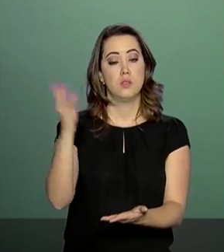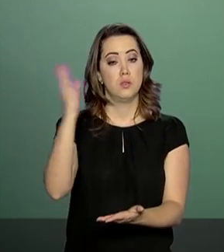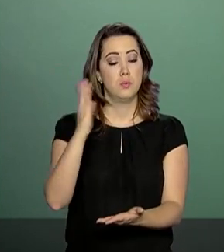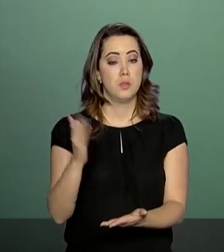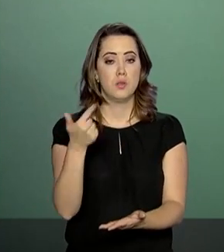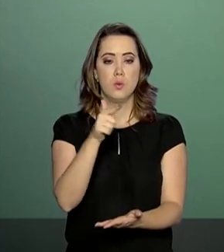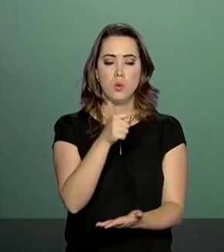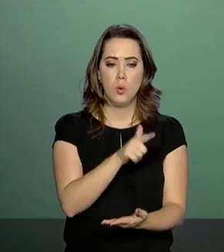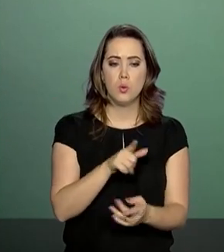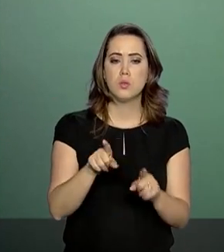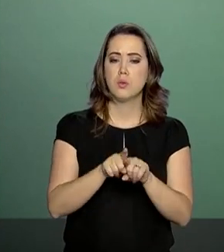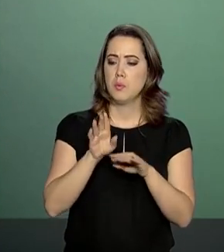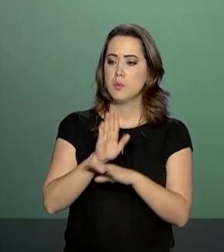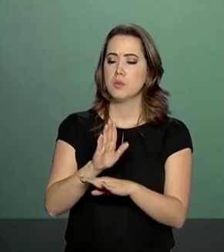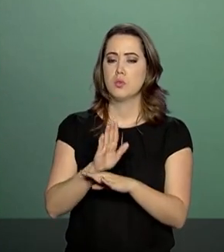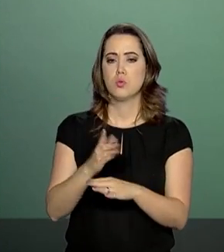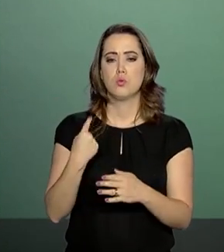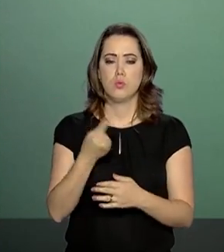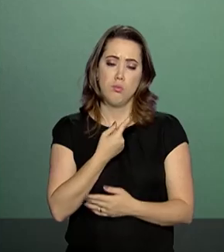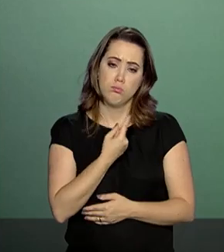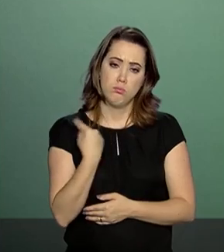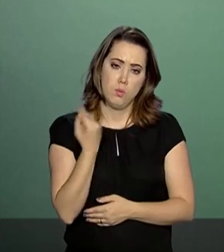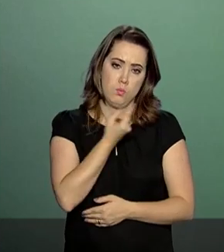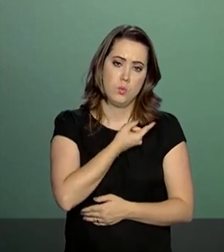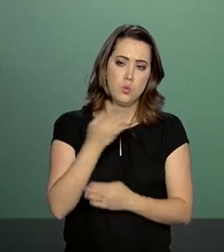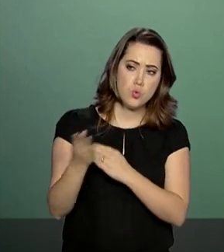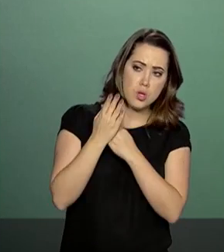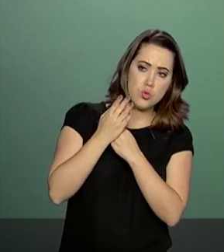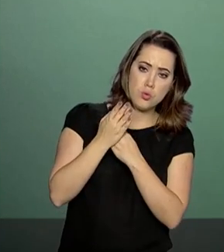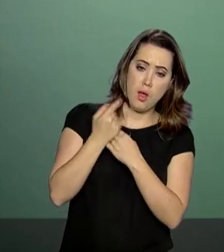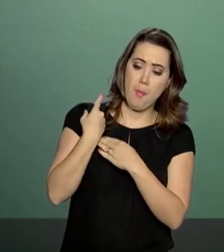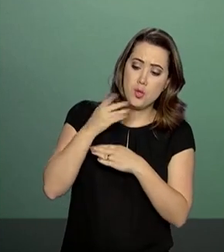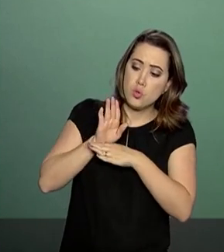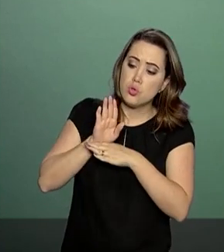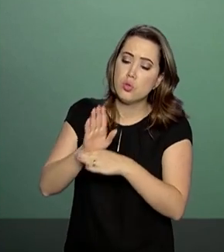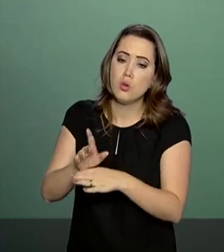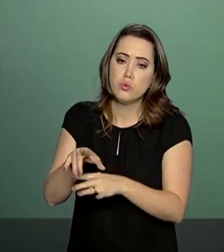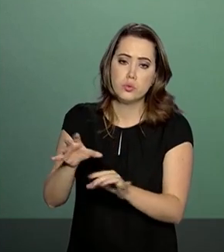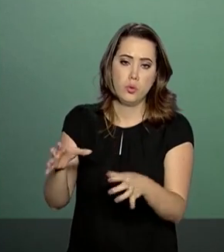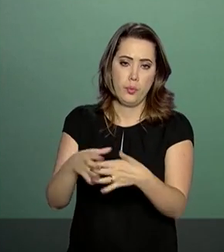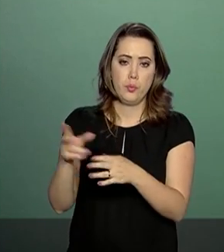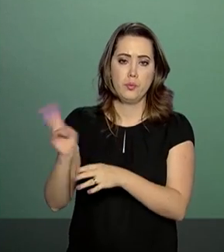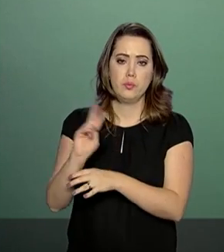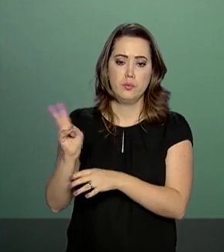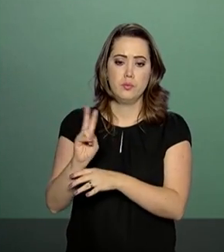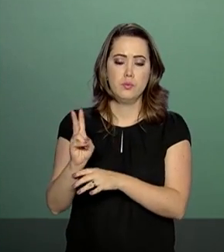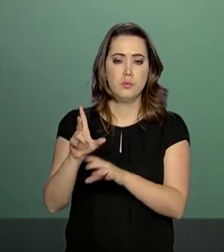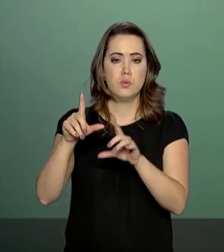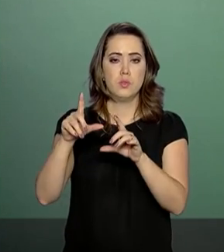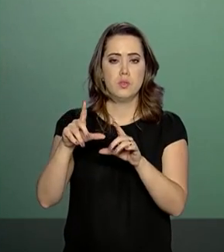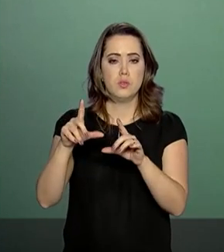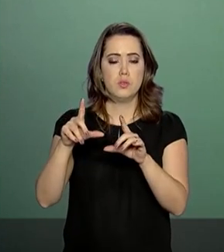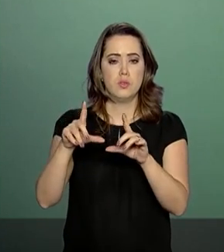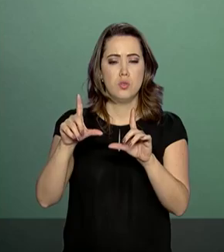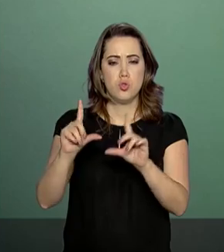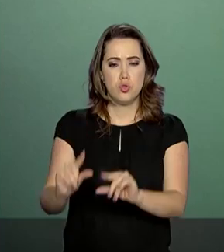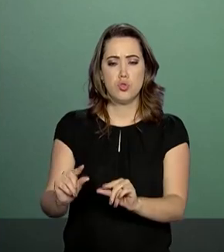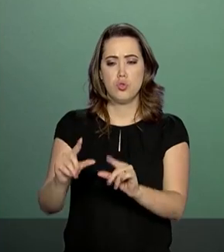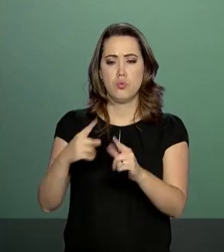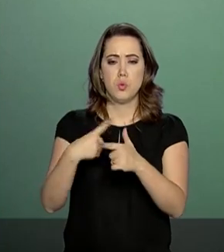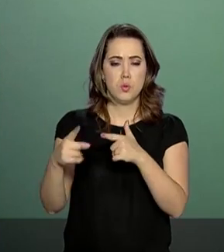outros possam compartir conoscos a fim de de de dirimir não de mitigar